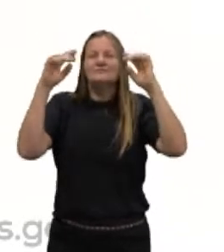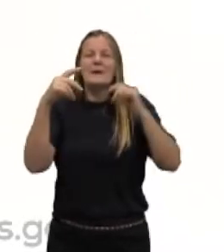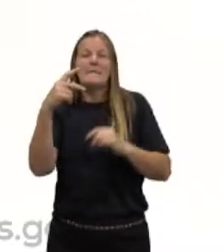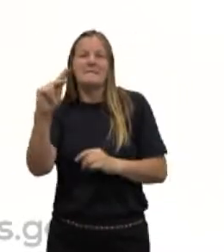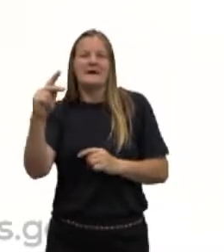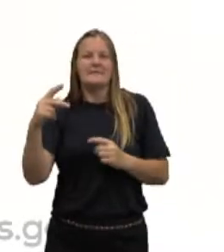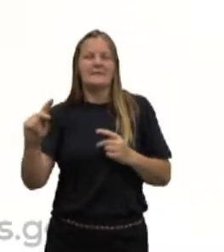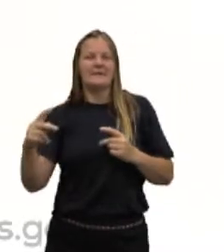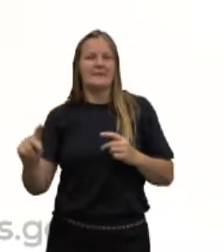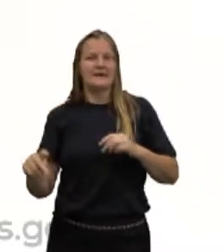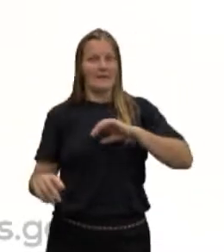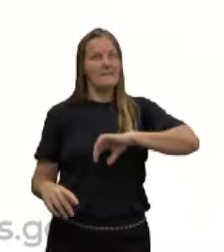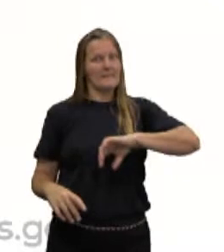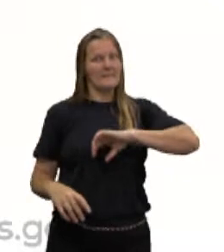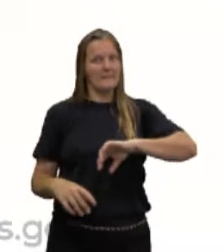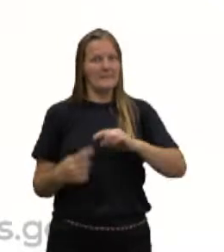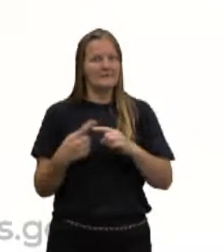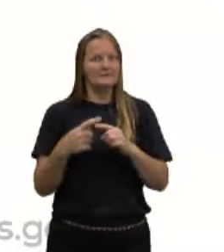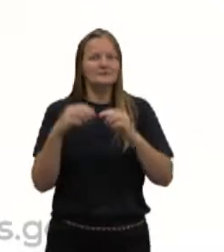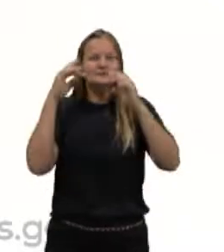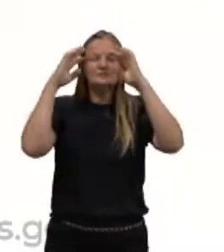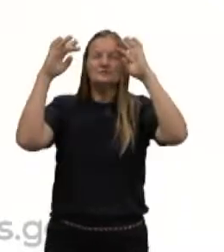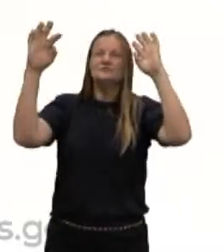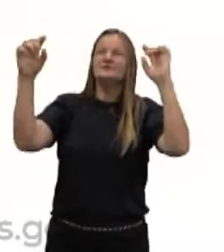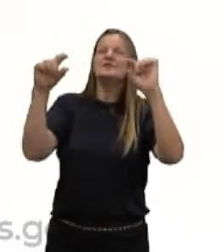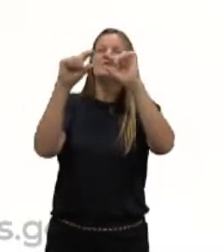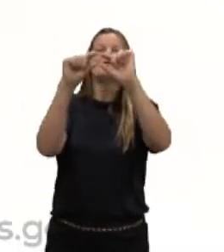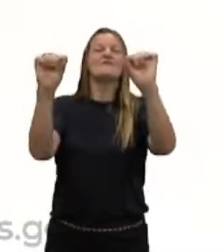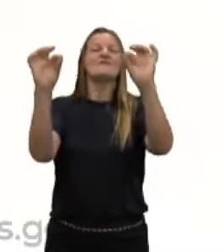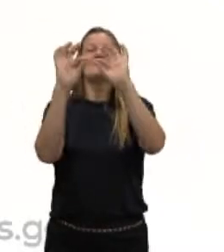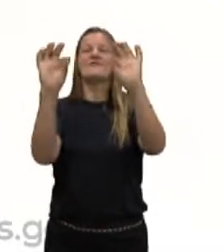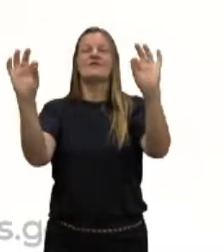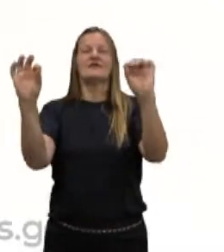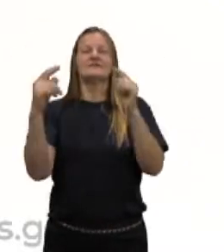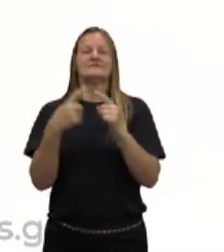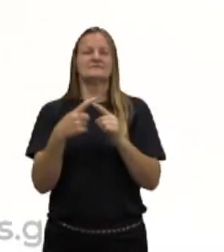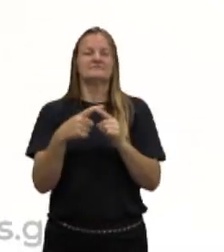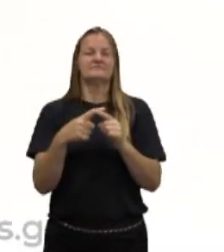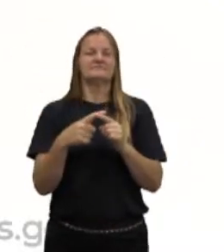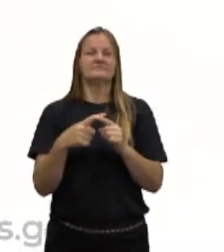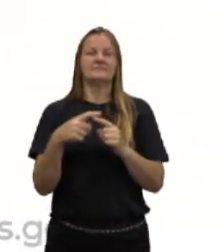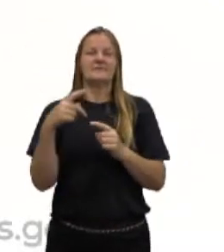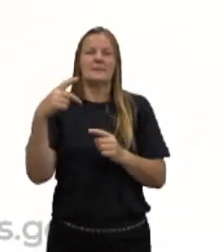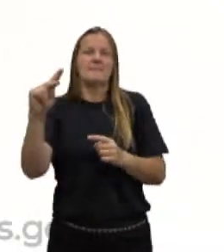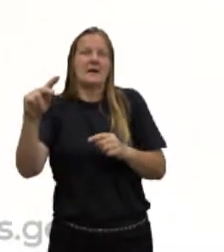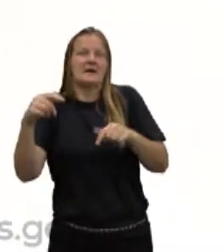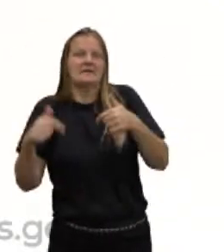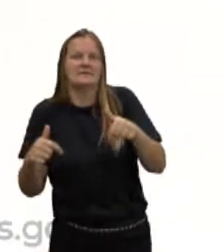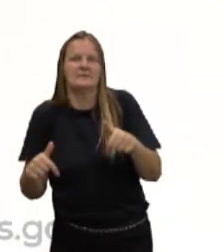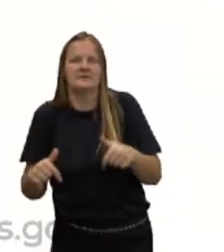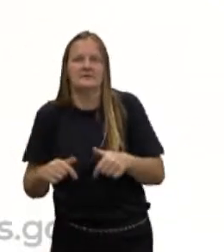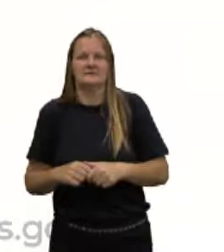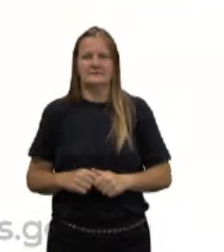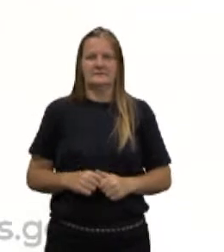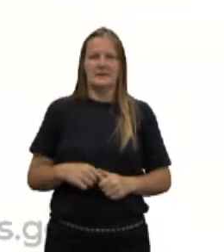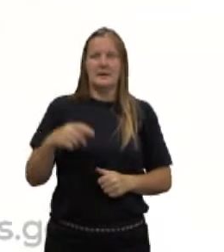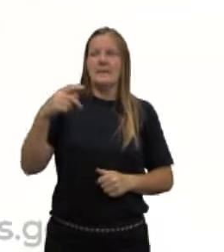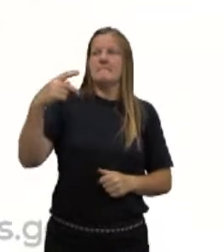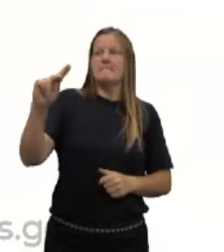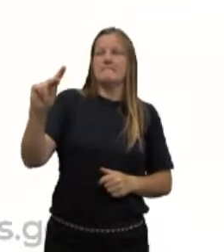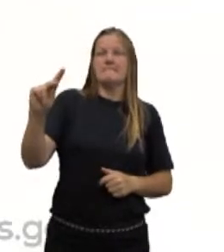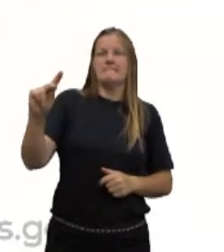o que que eu imagino, né? Eu imagino uma frase sendo escrita para trabalhar,